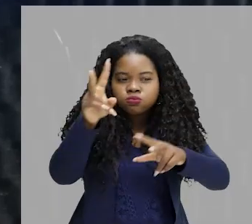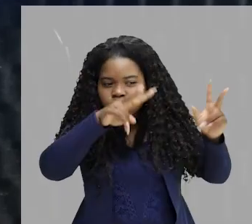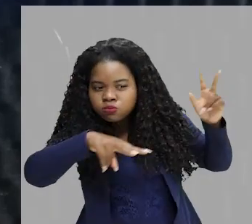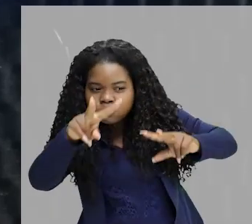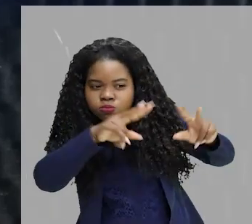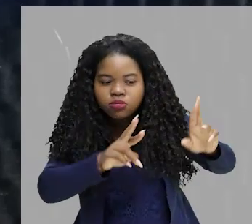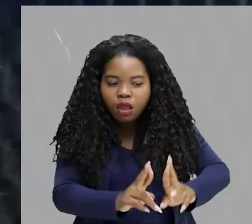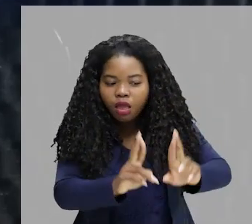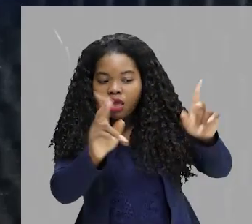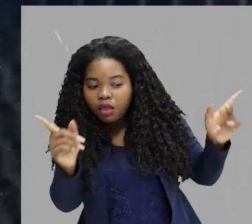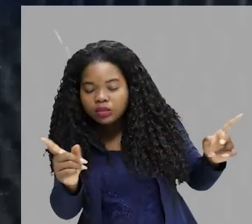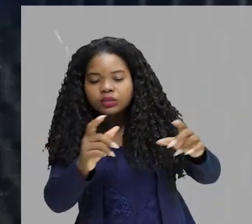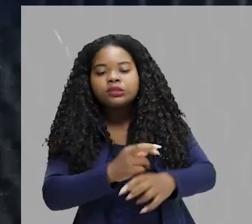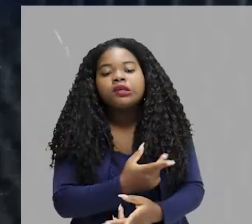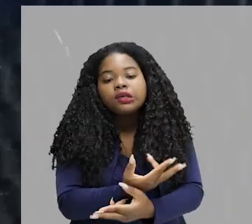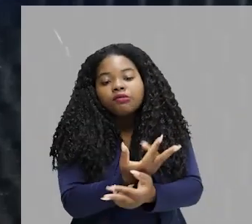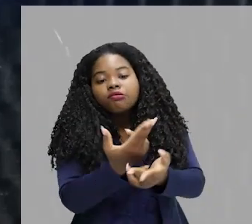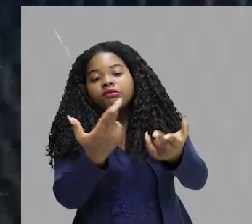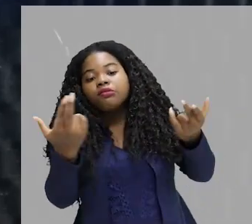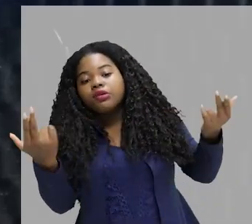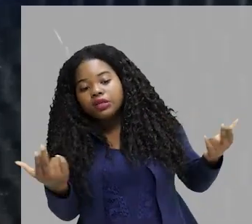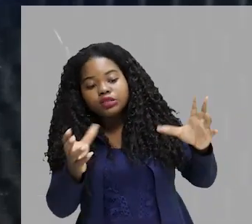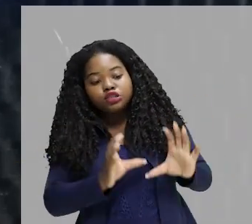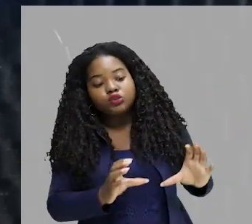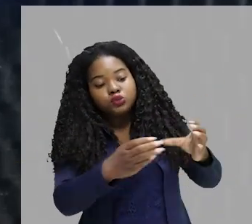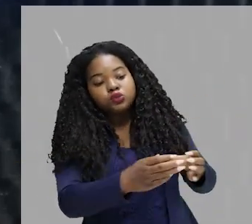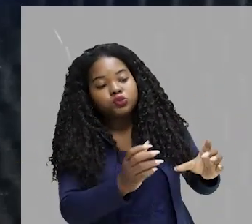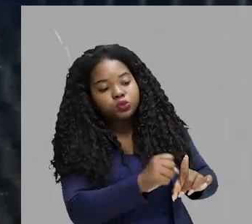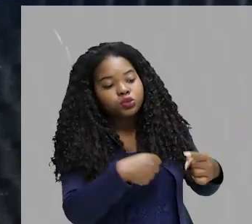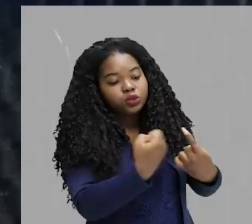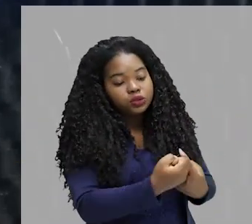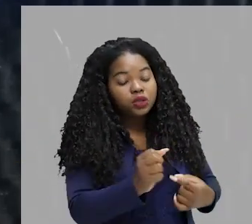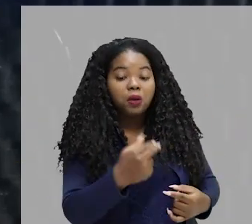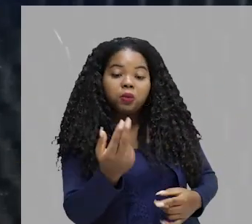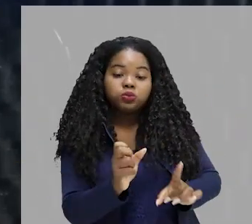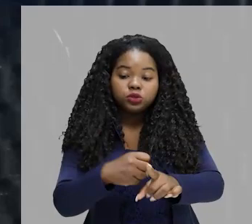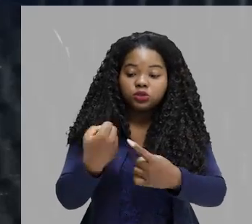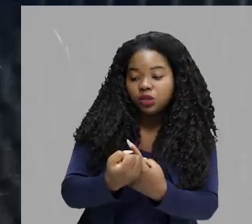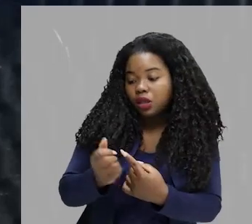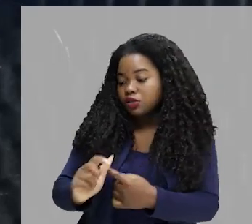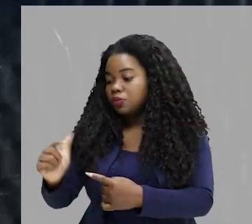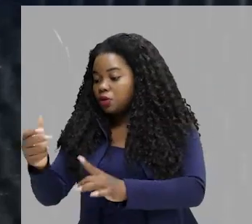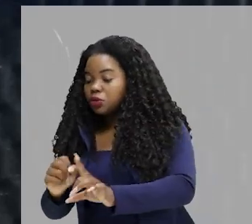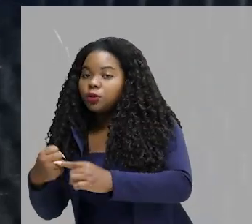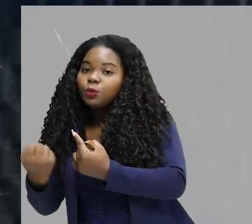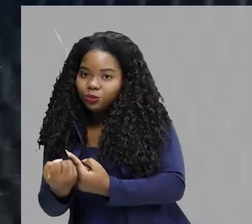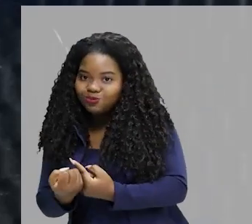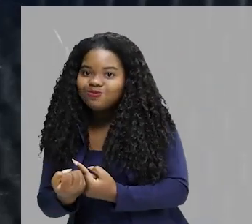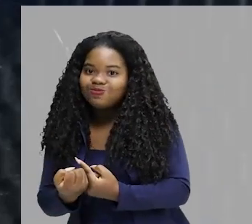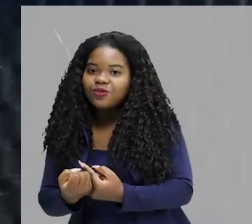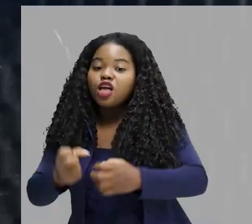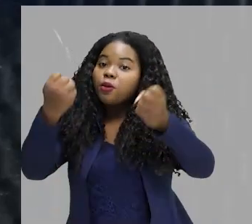difere, que é diversa, que é diferente de um grupo social ou de uma sociedade para outra. Por isso que eu te falei, quando eu falo